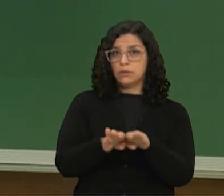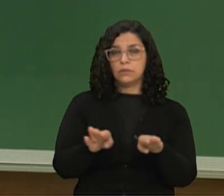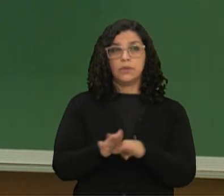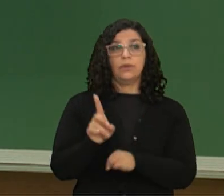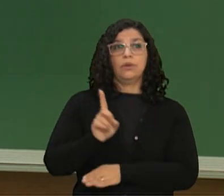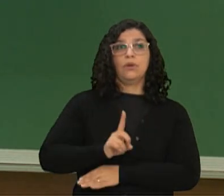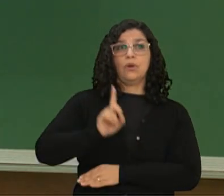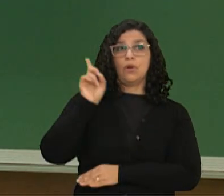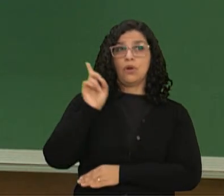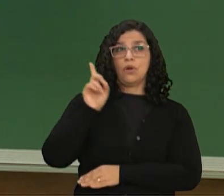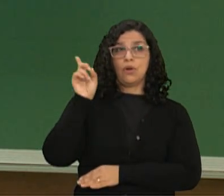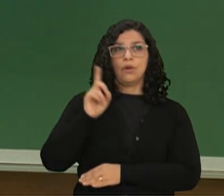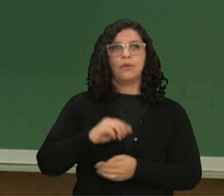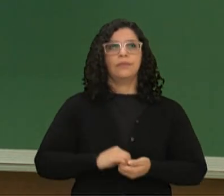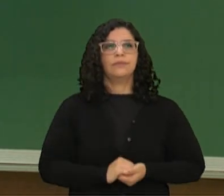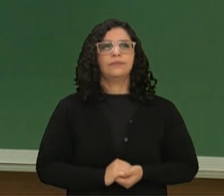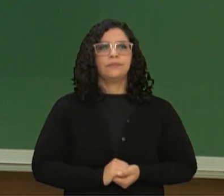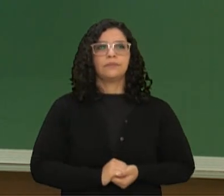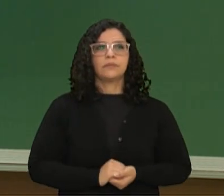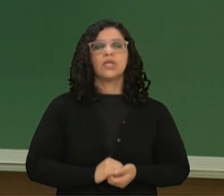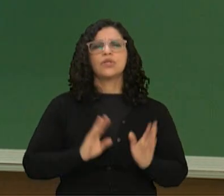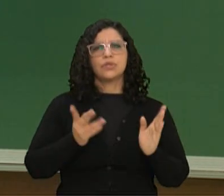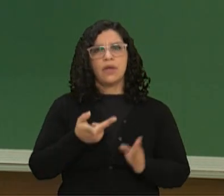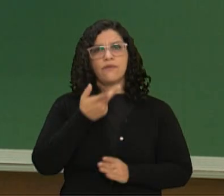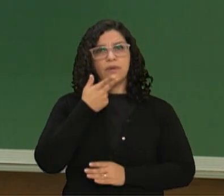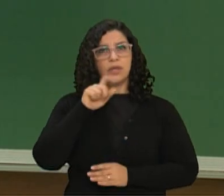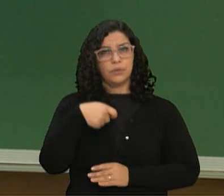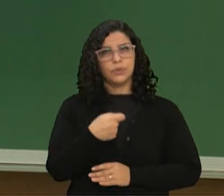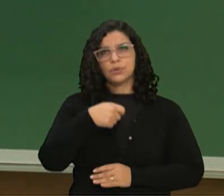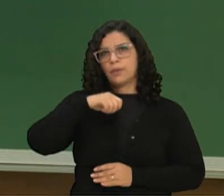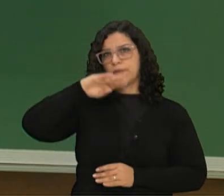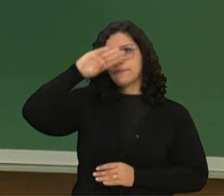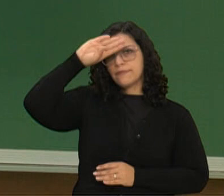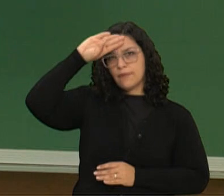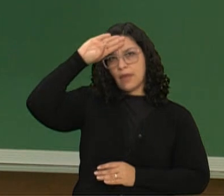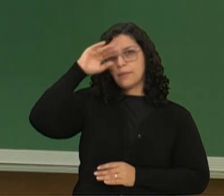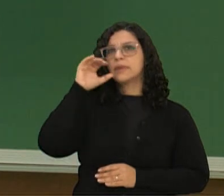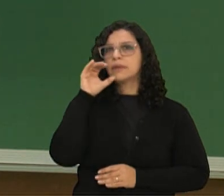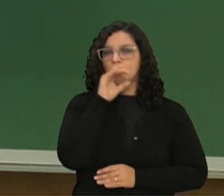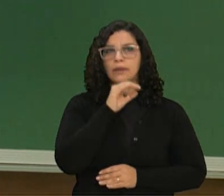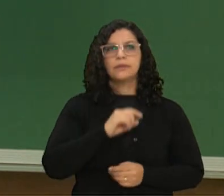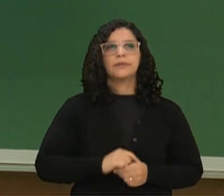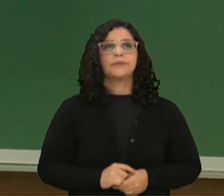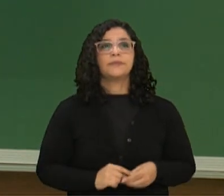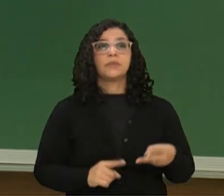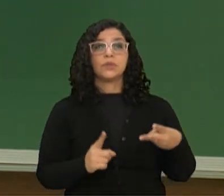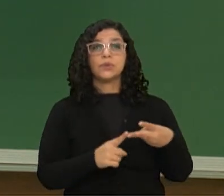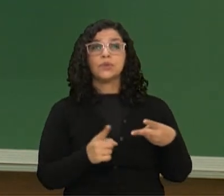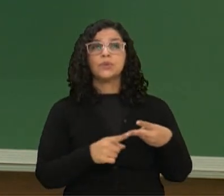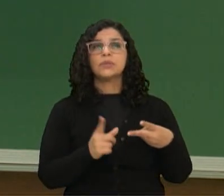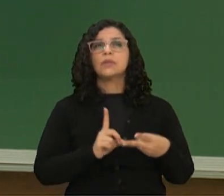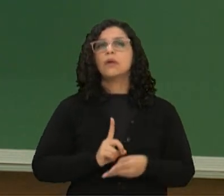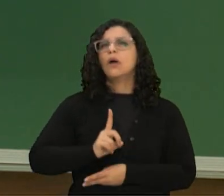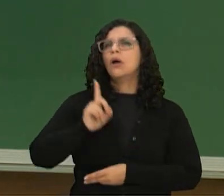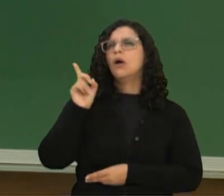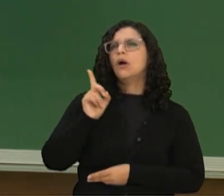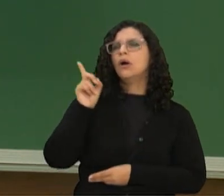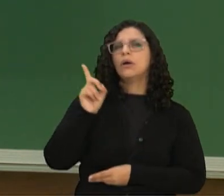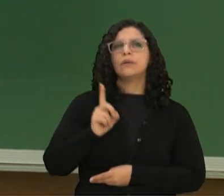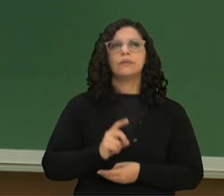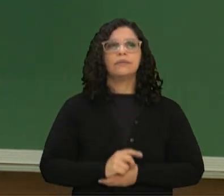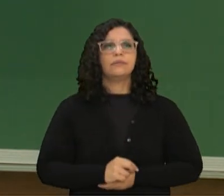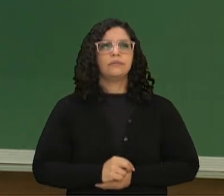ó. Fever e headache, nós já falamos no slide anterior, na atividade anterior. Mas nós temos uma palavrinha nova aqui,